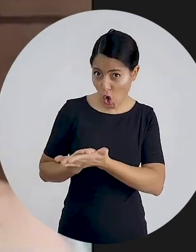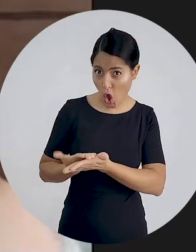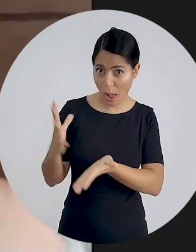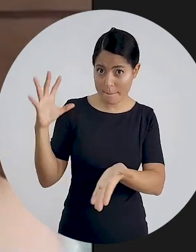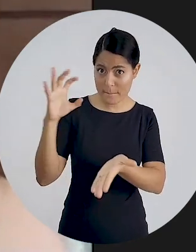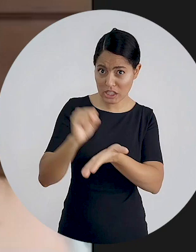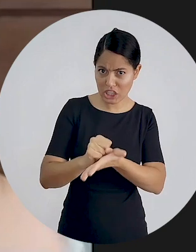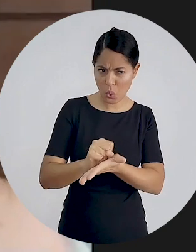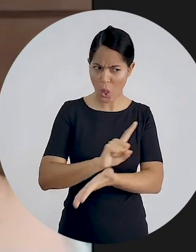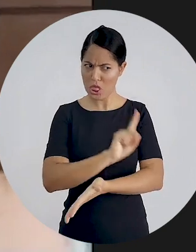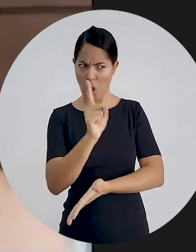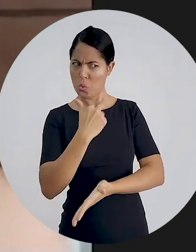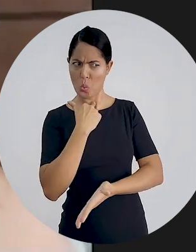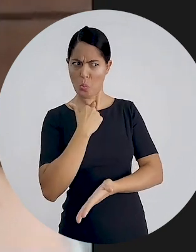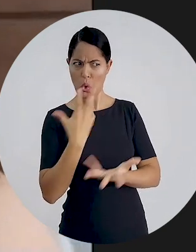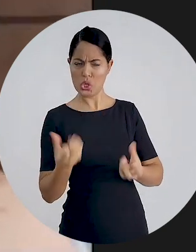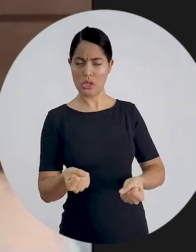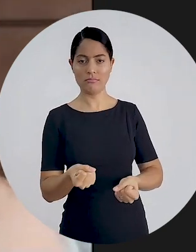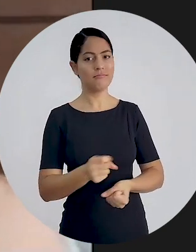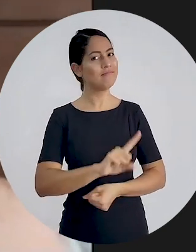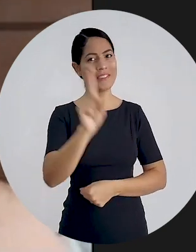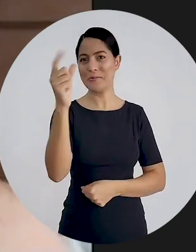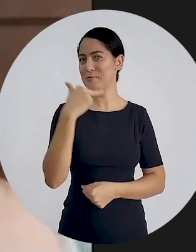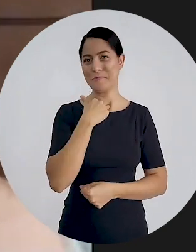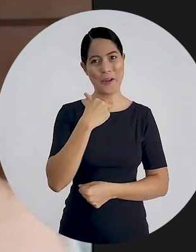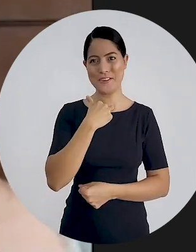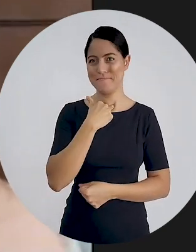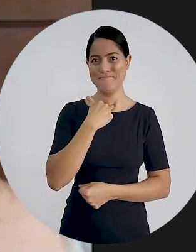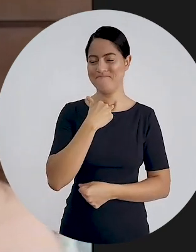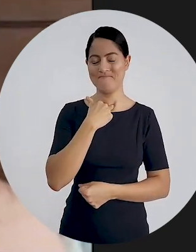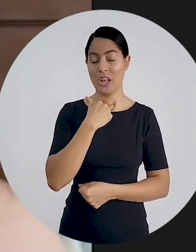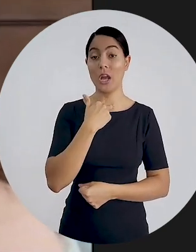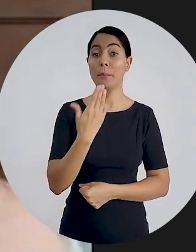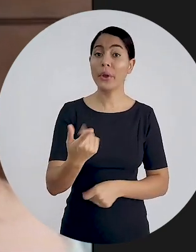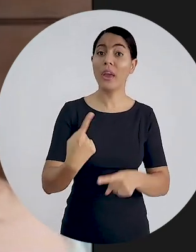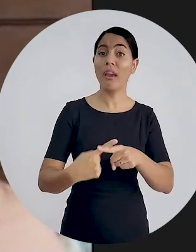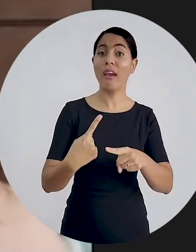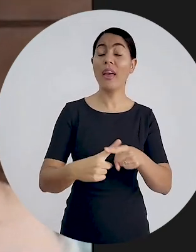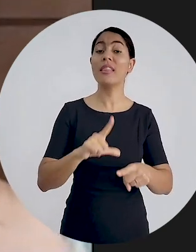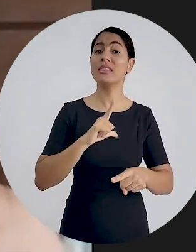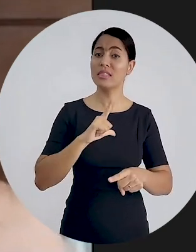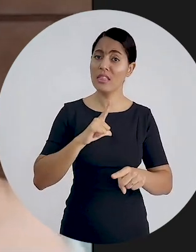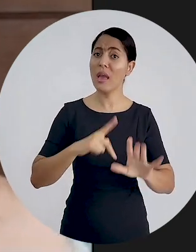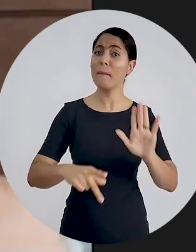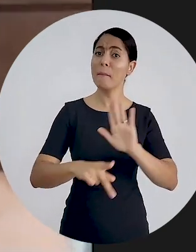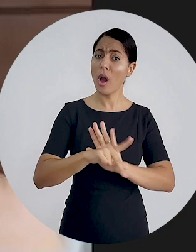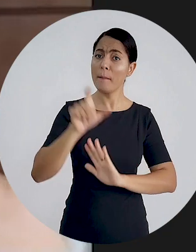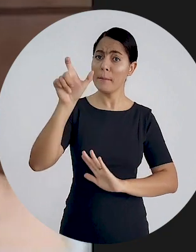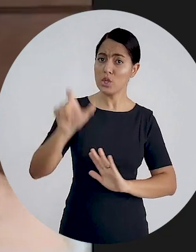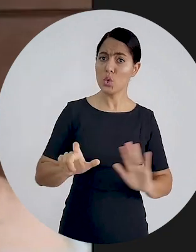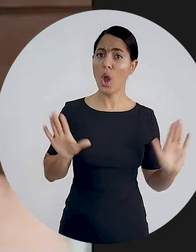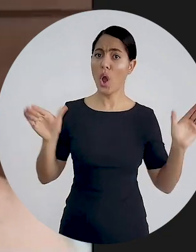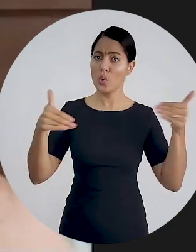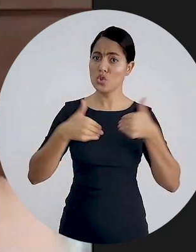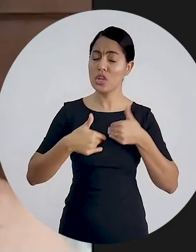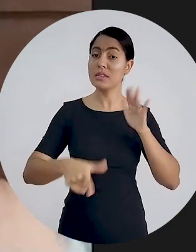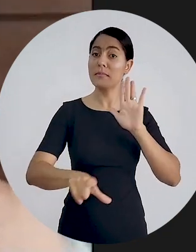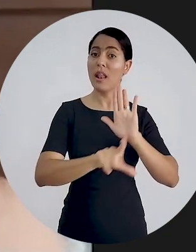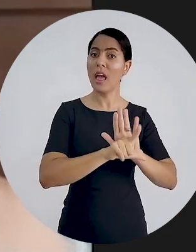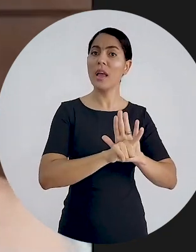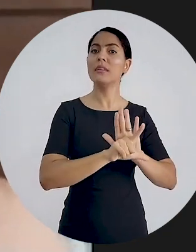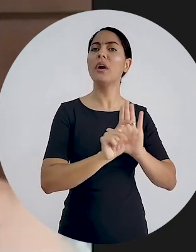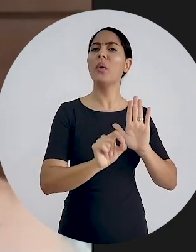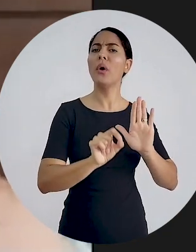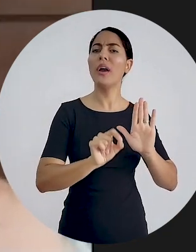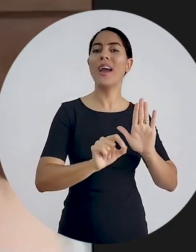pode negar a matrícula. As pessoas têm que ter consciência, o autista tem uma lei específica para ele, que fala dos